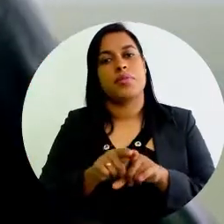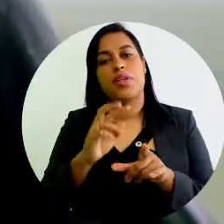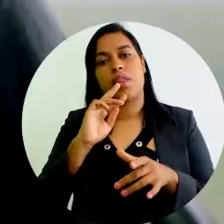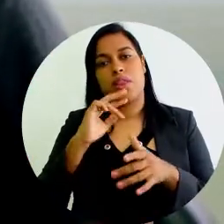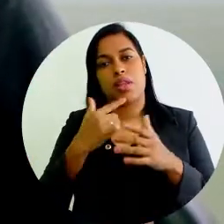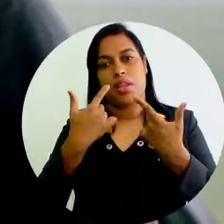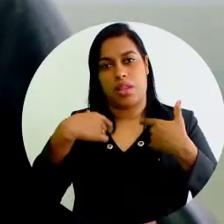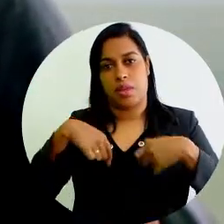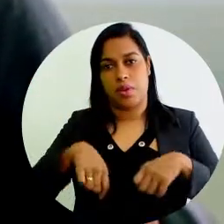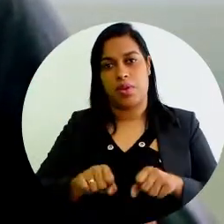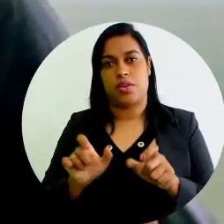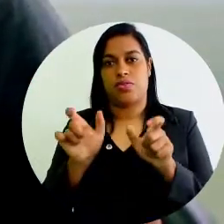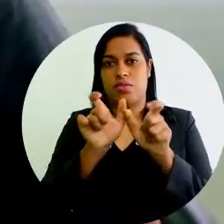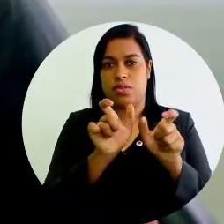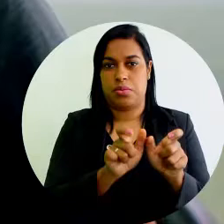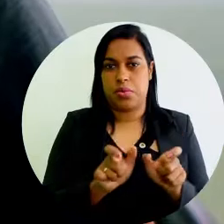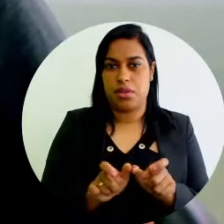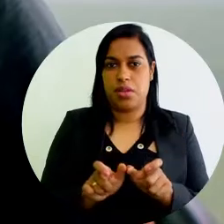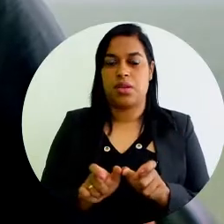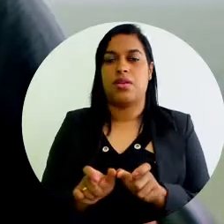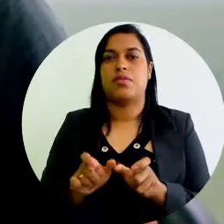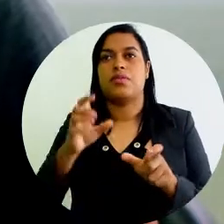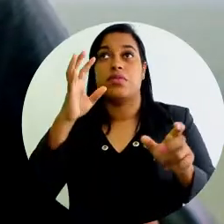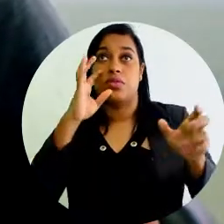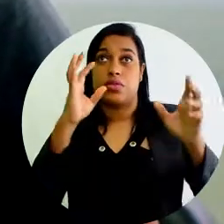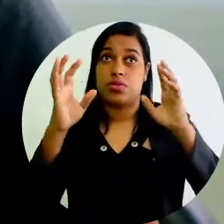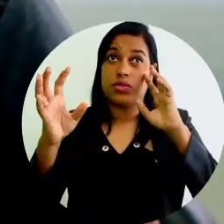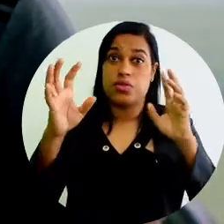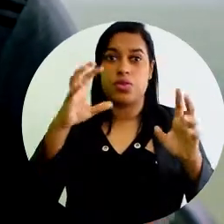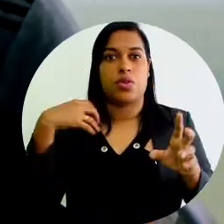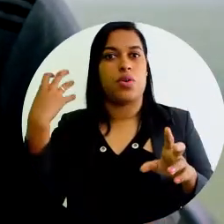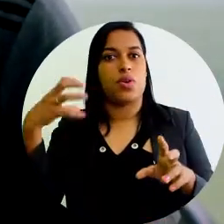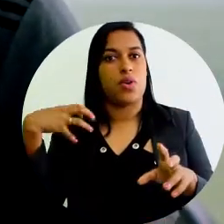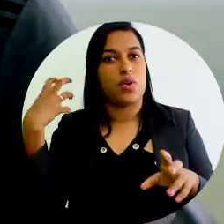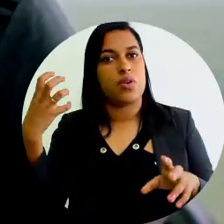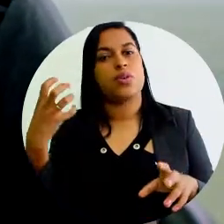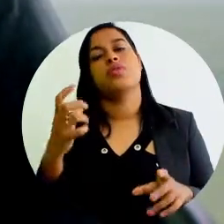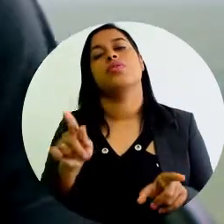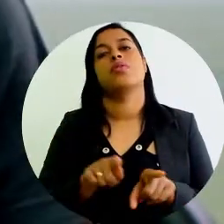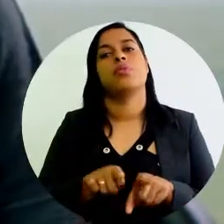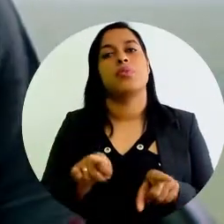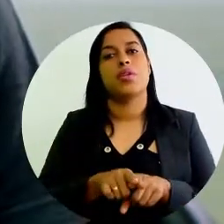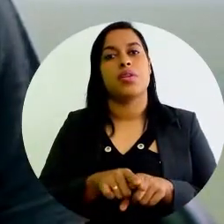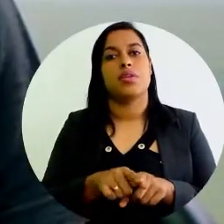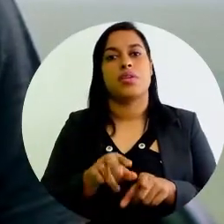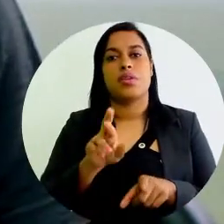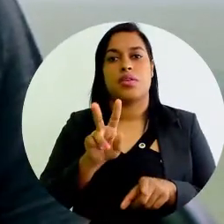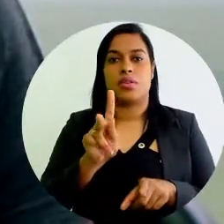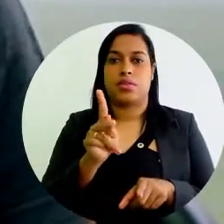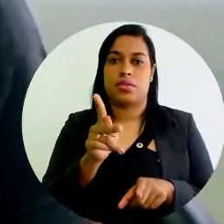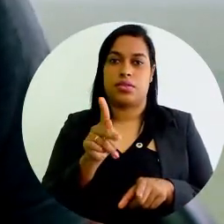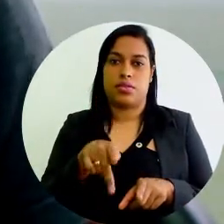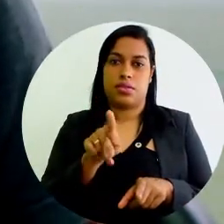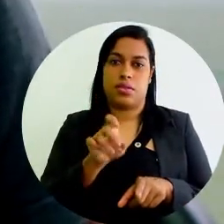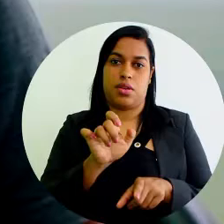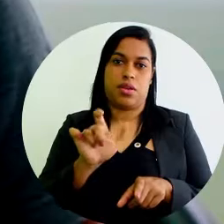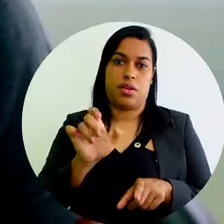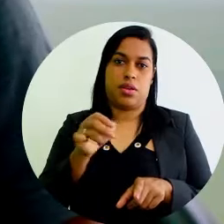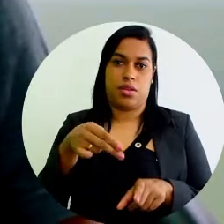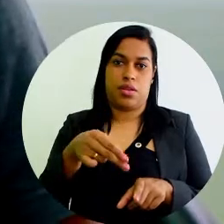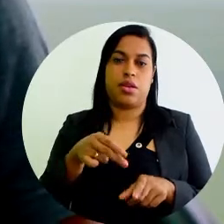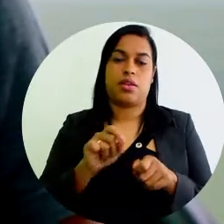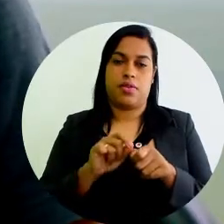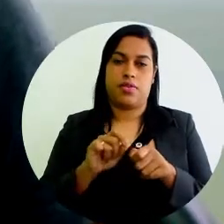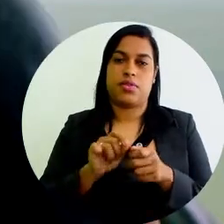regras de linguagem, de palavras, de sons, de grafias. No caso de